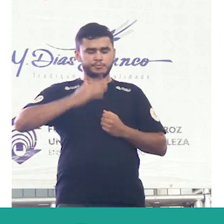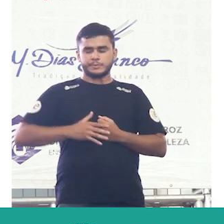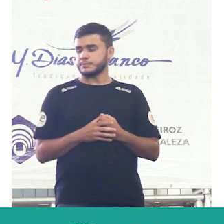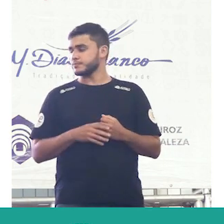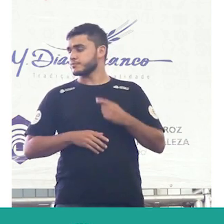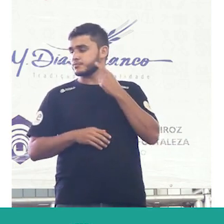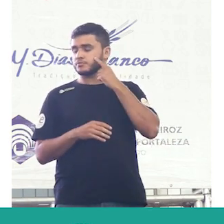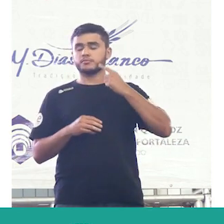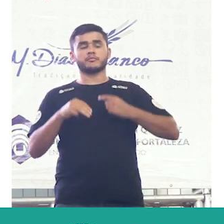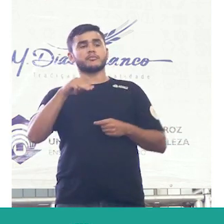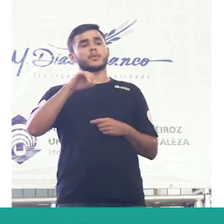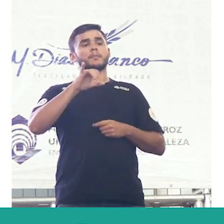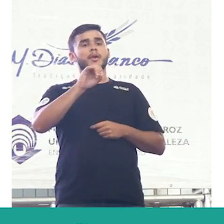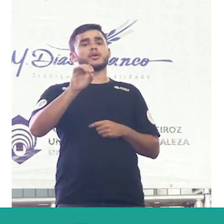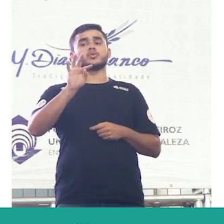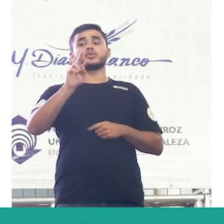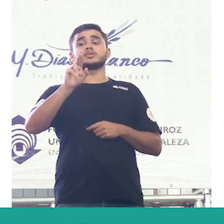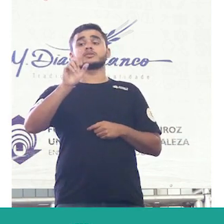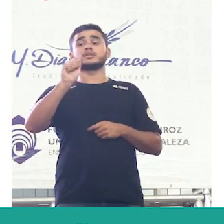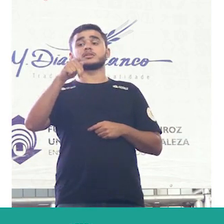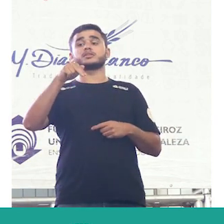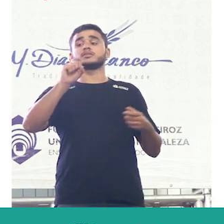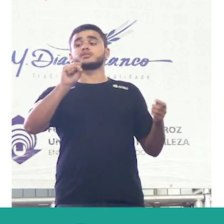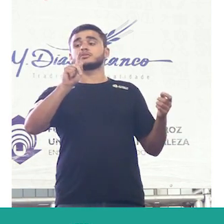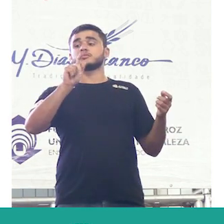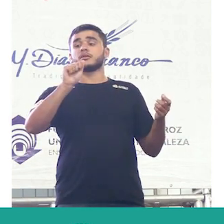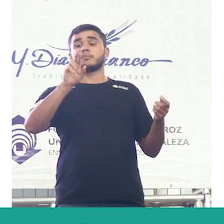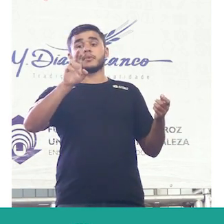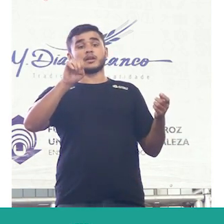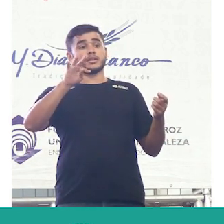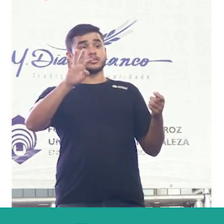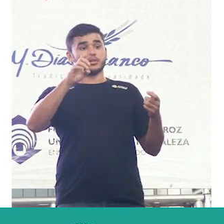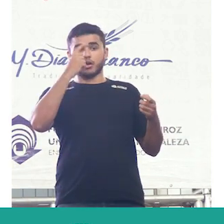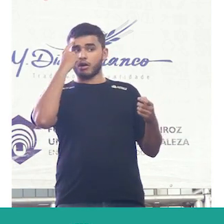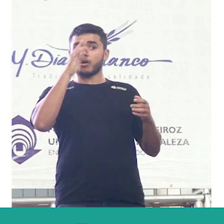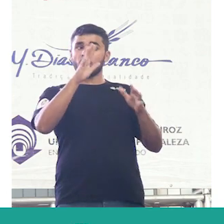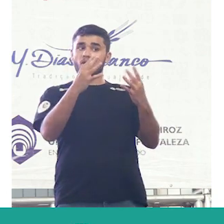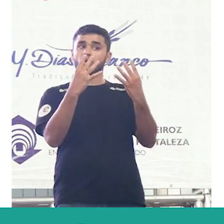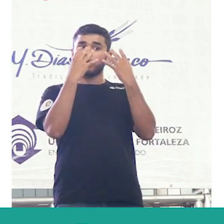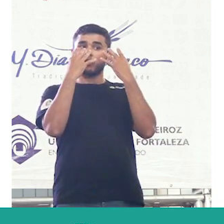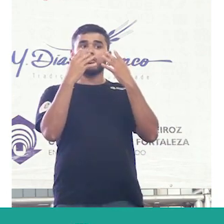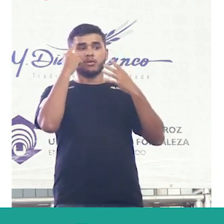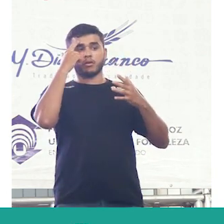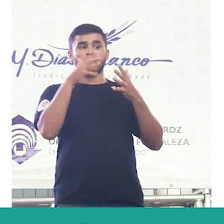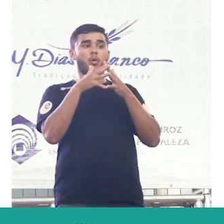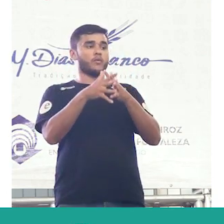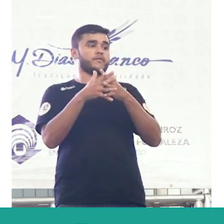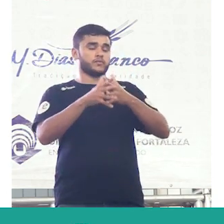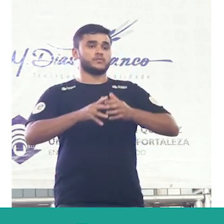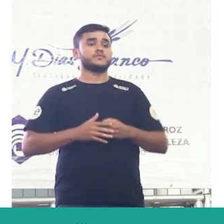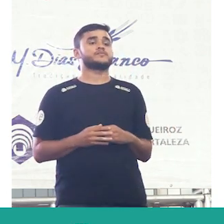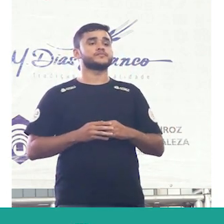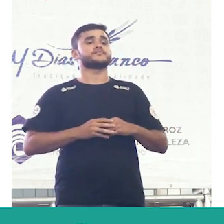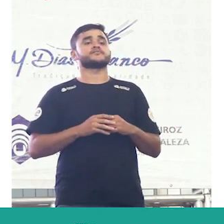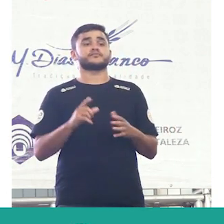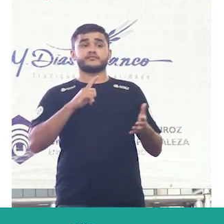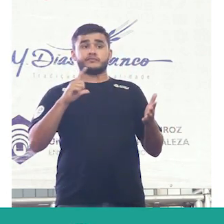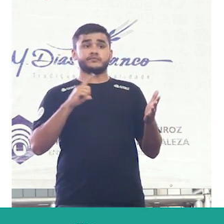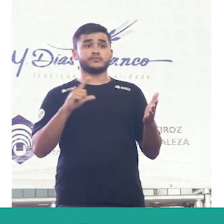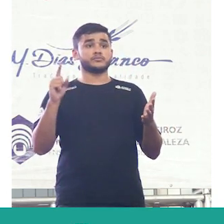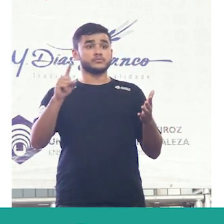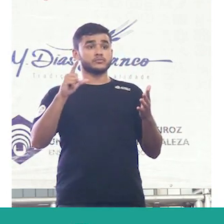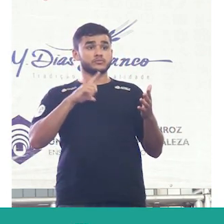que são meios transparentes? Presta atenção para não confundir. Meio transparentes são aqueles em que